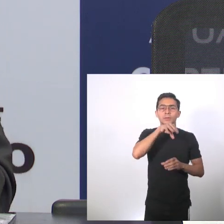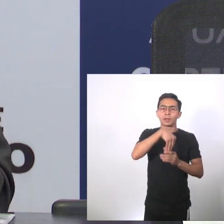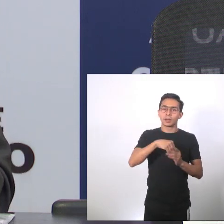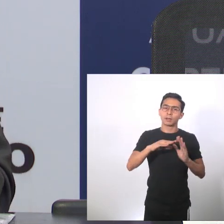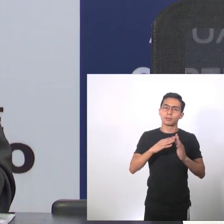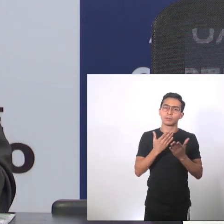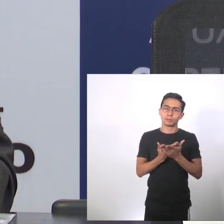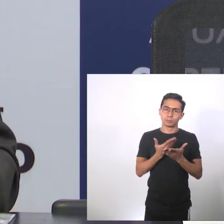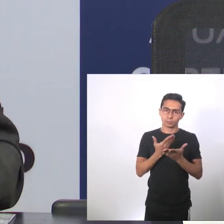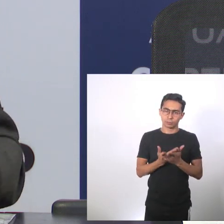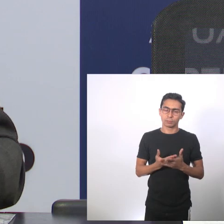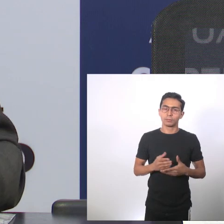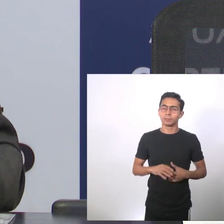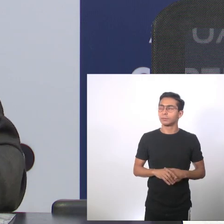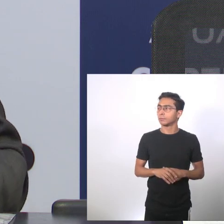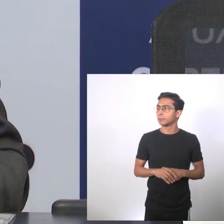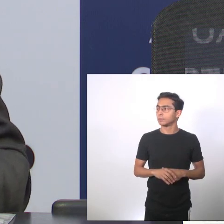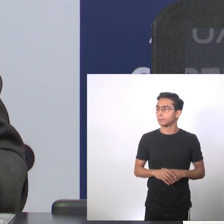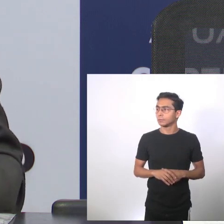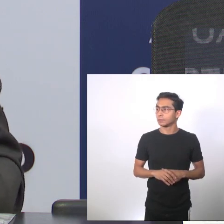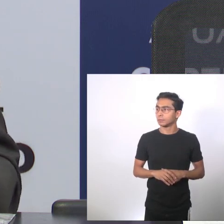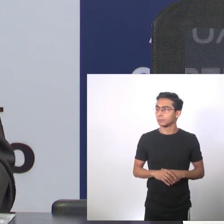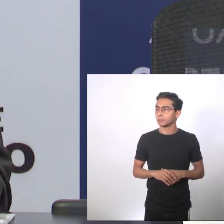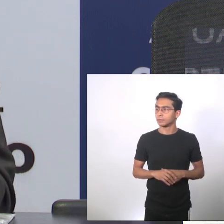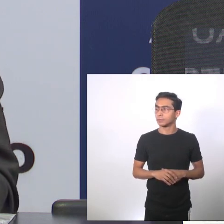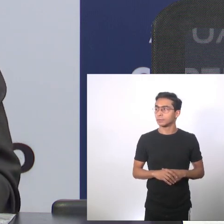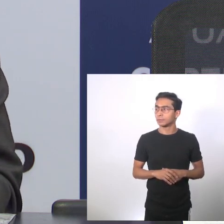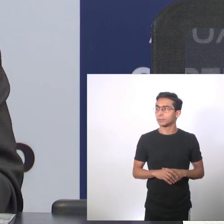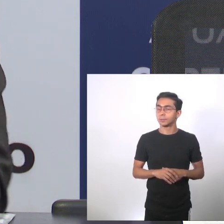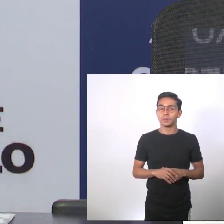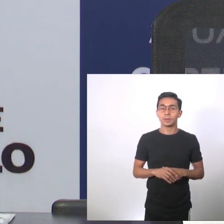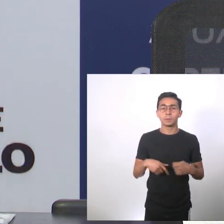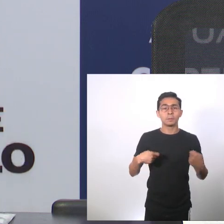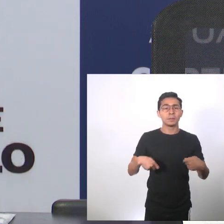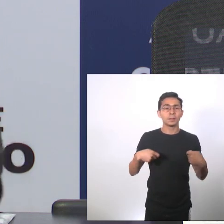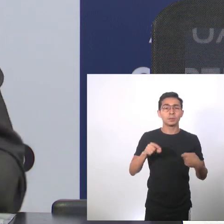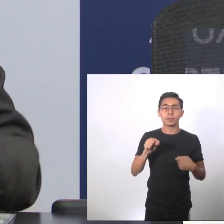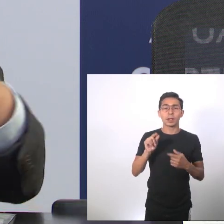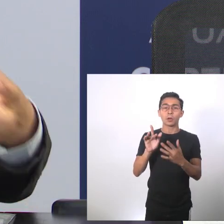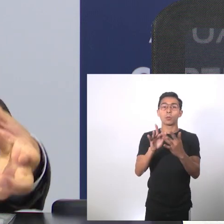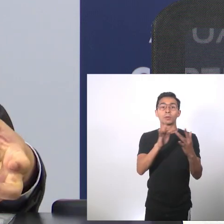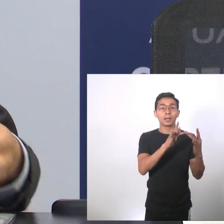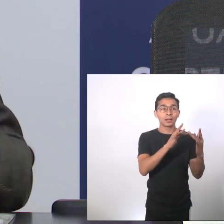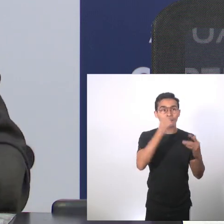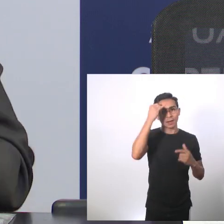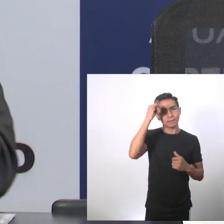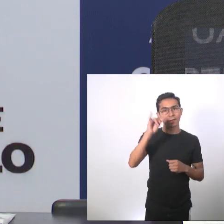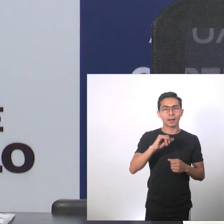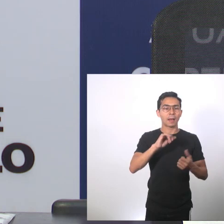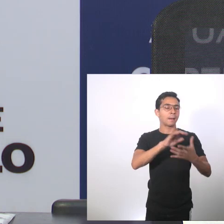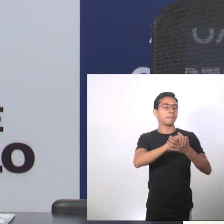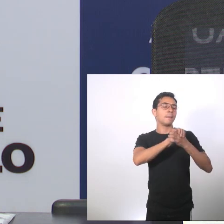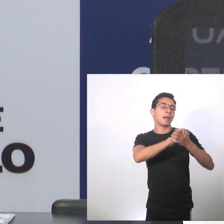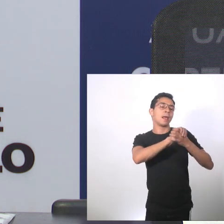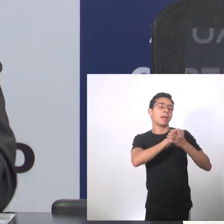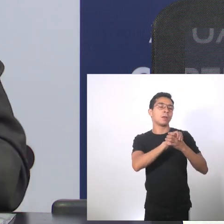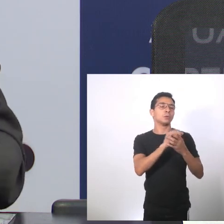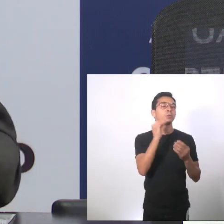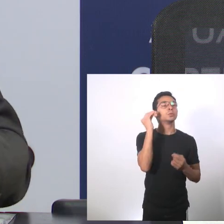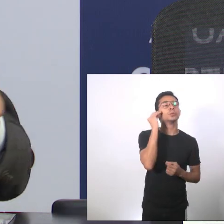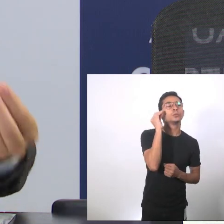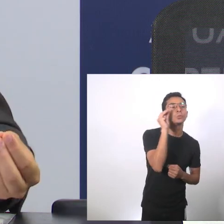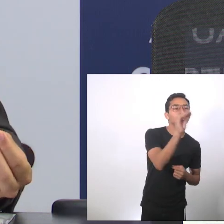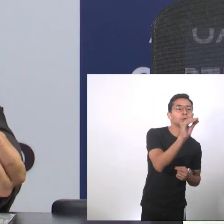escola, aprende. Então, é justamente o quê? Evitar o contato. É não dar a mão, é não abraçar, é não beijar,